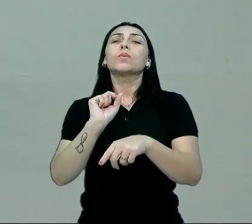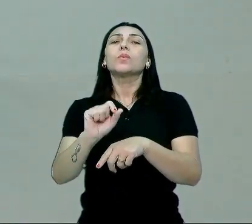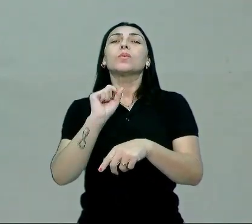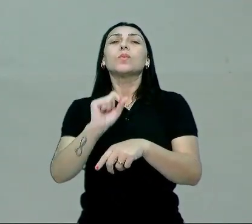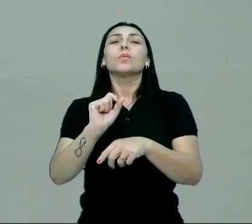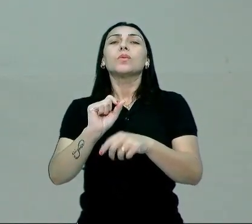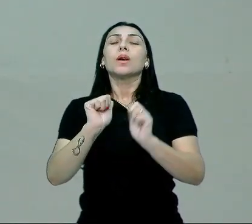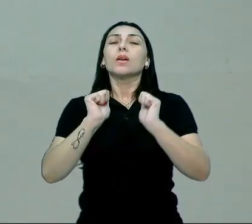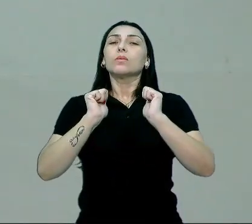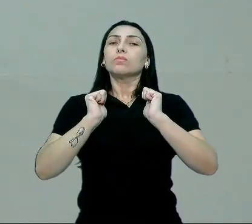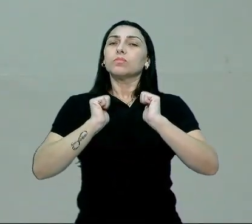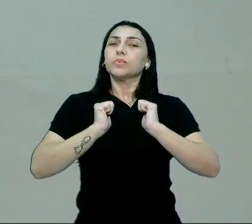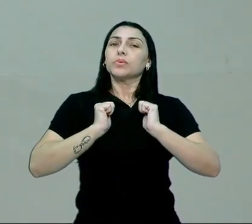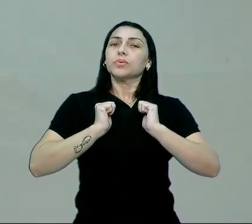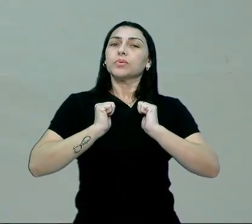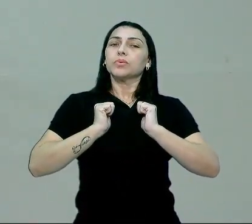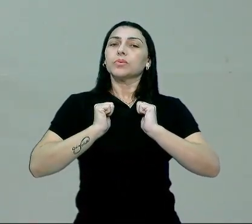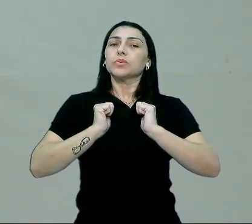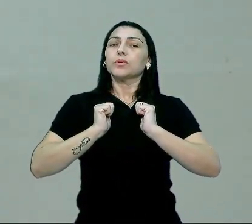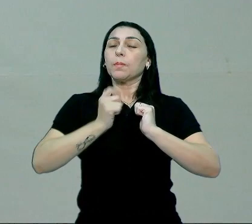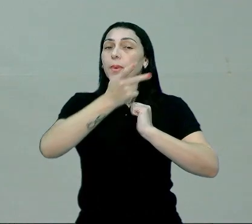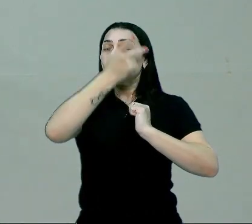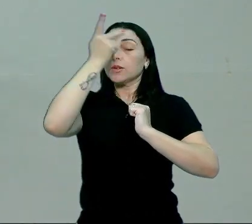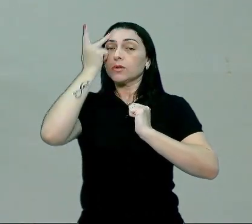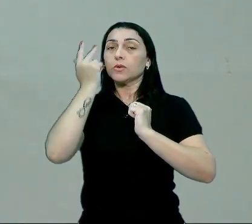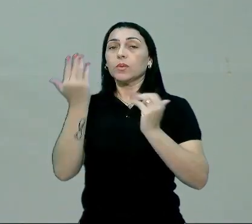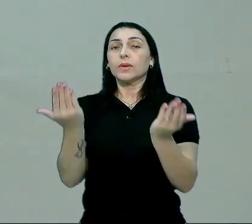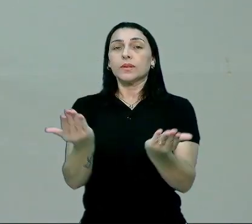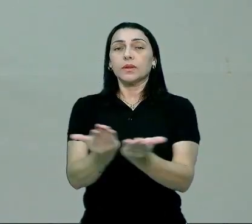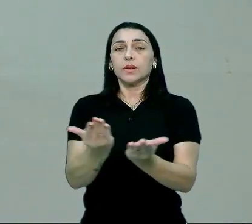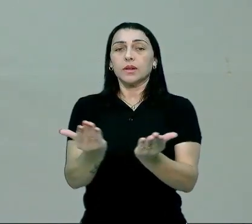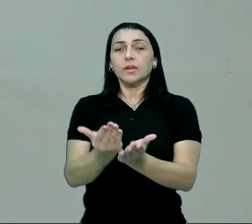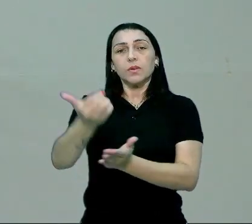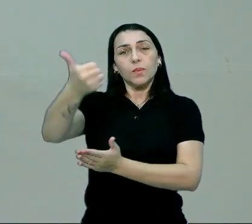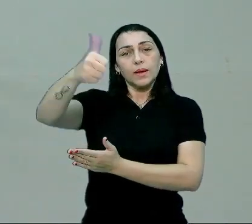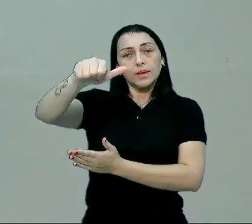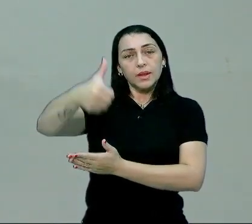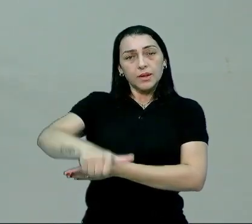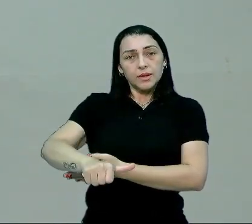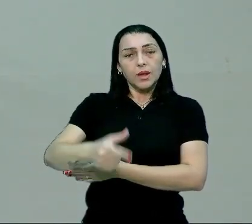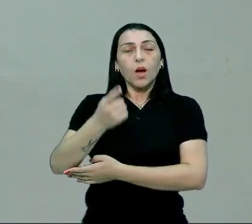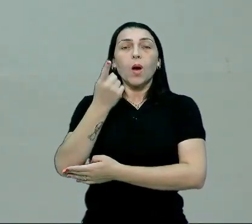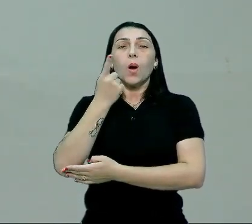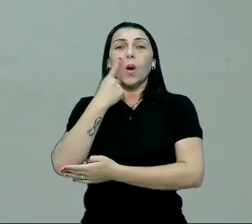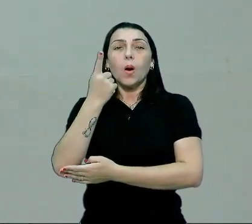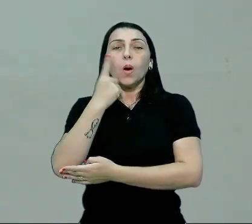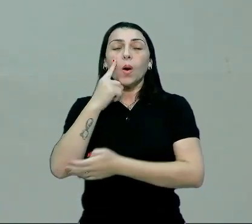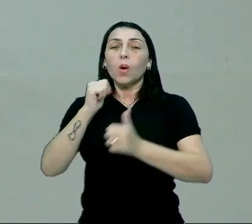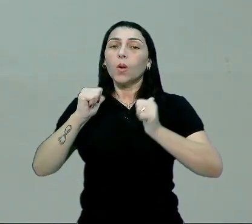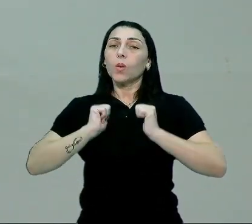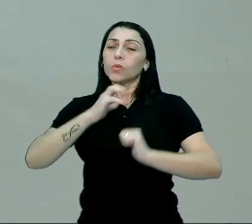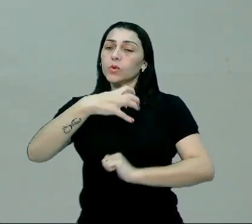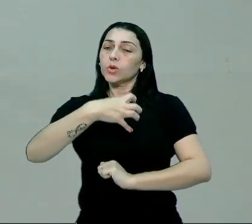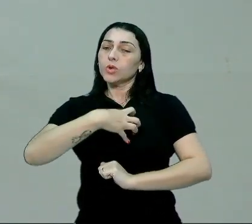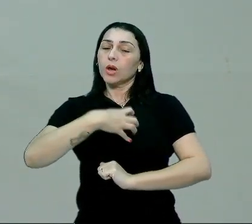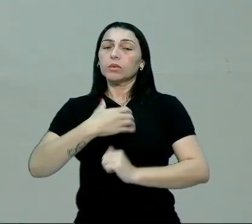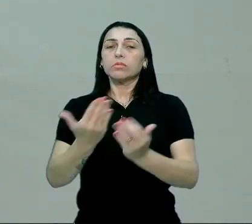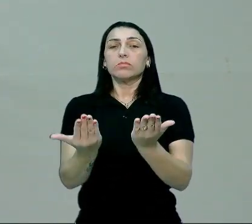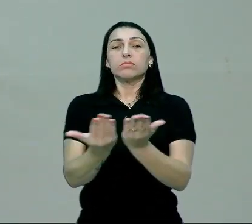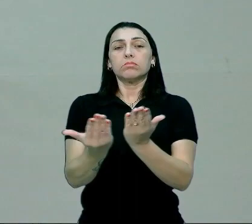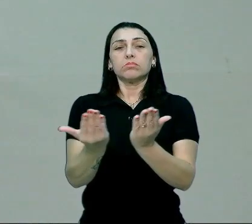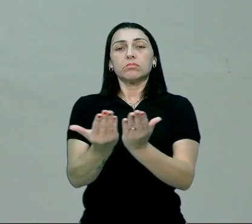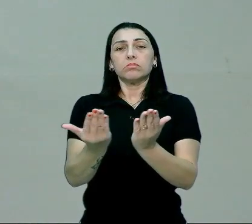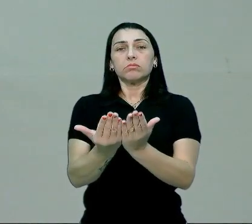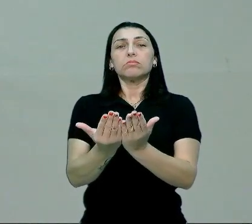a conduta de protestantes elas são analisadas. Olha só, conduta. Estamos tratando